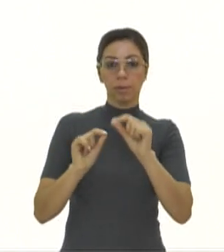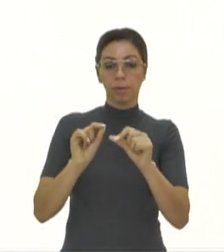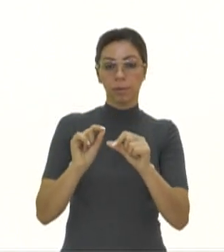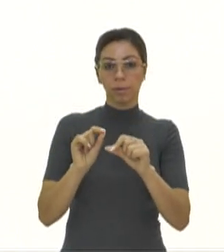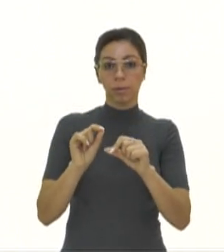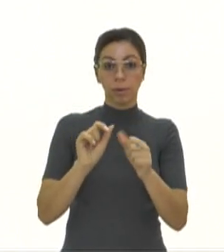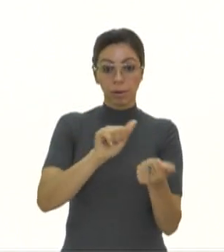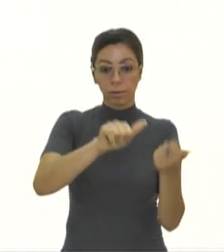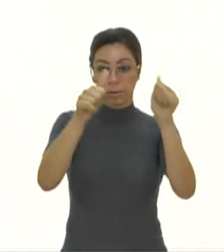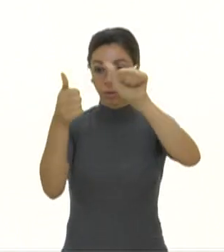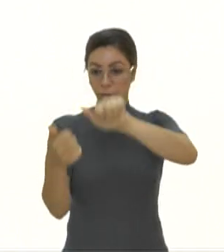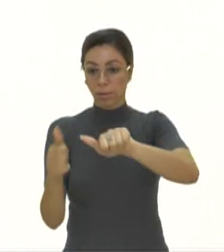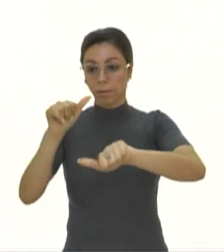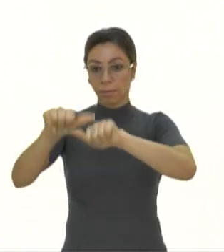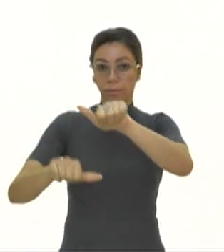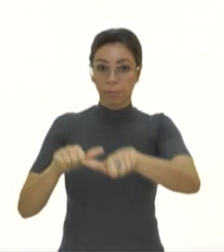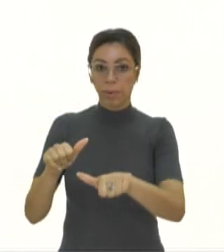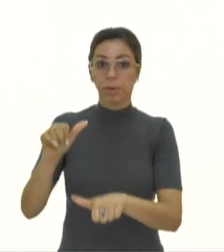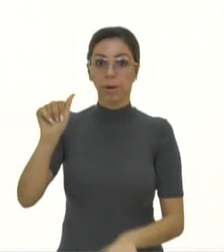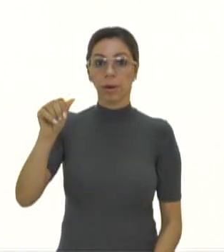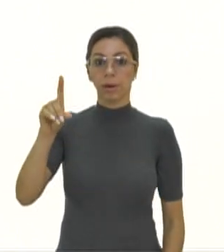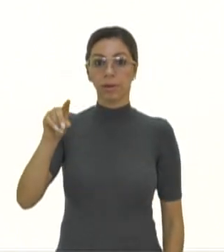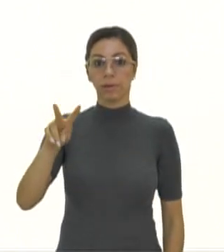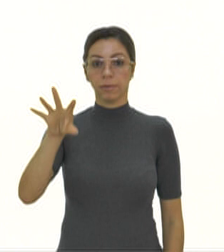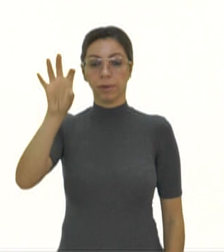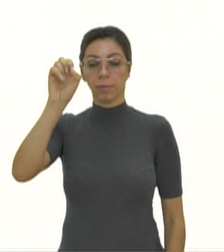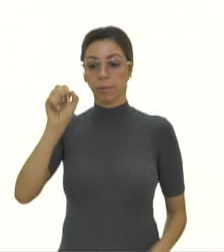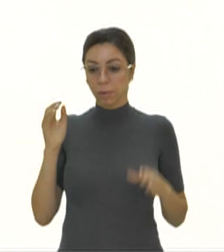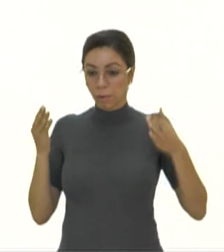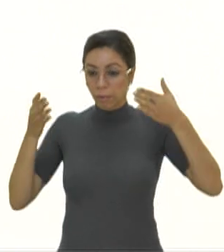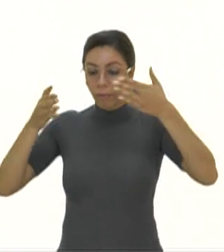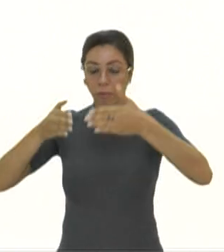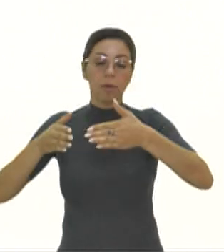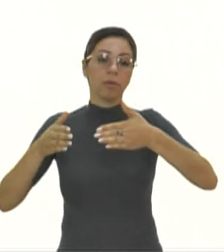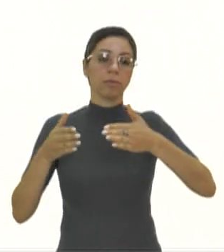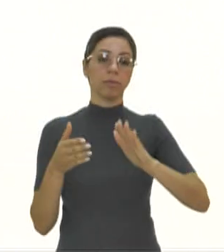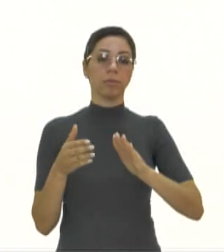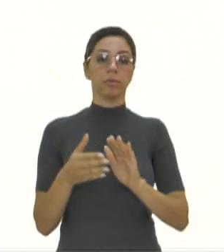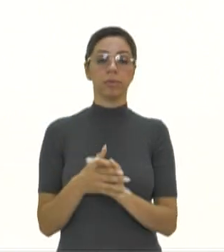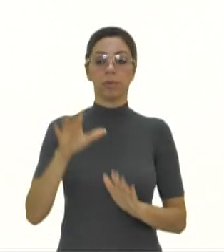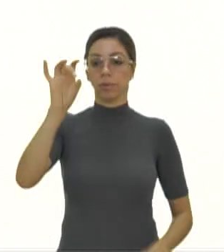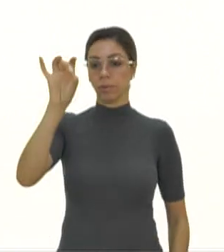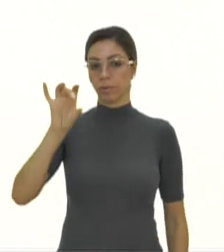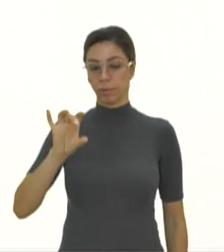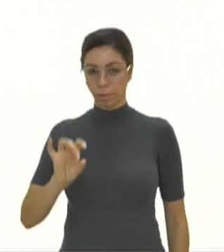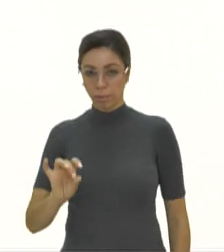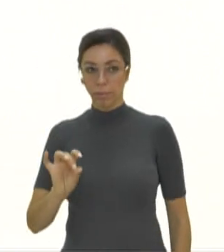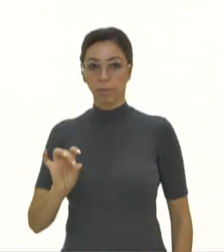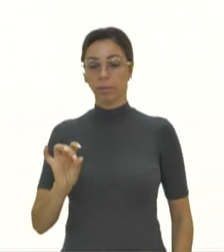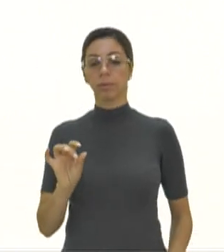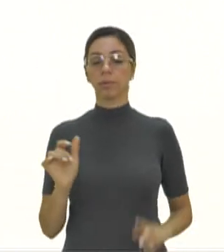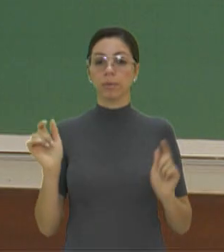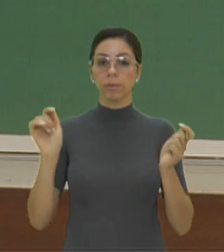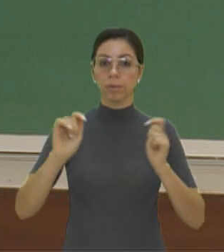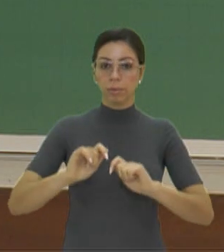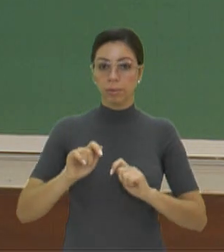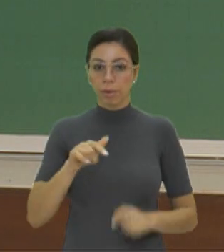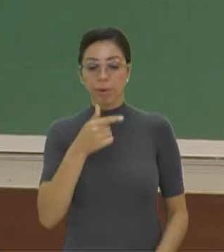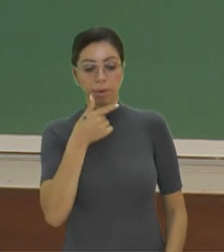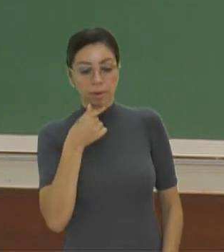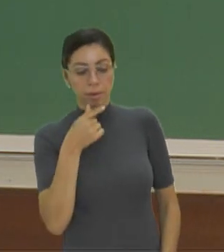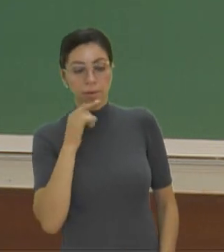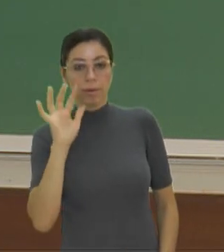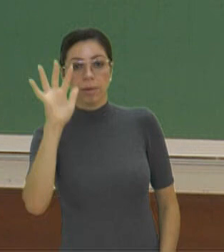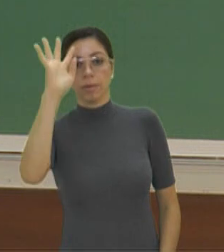advérbios. Nós vamos dar uma ênfase maior em cada uma delas. He solved the problem in a brilliant way. Ele